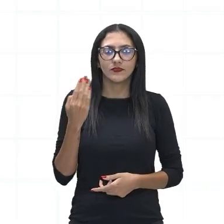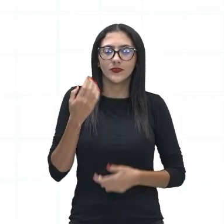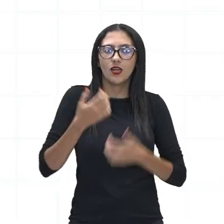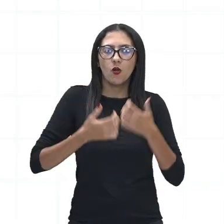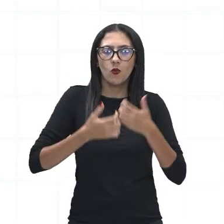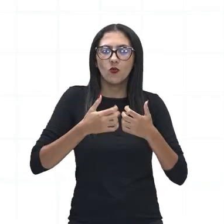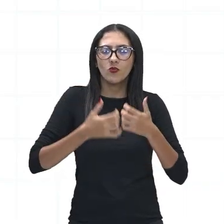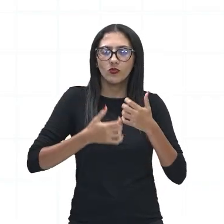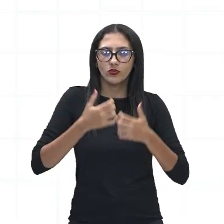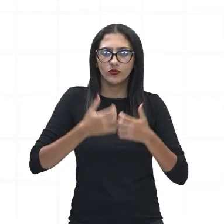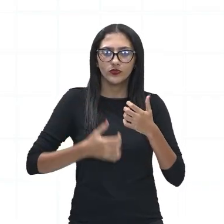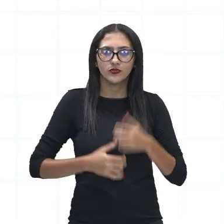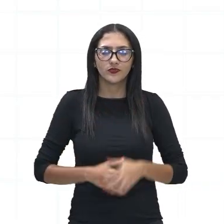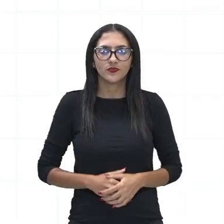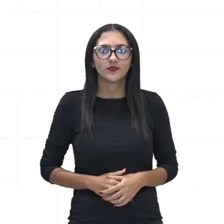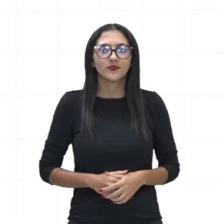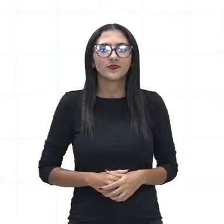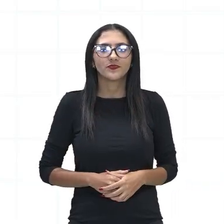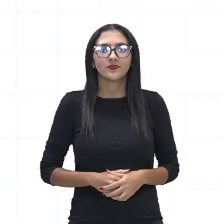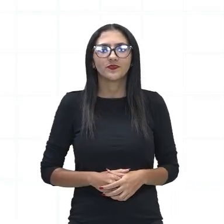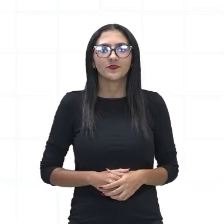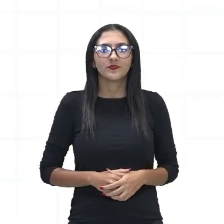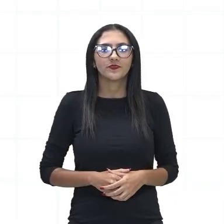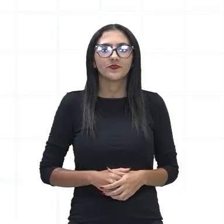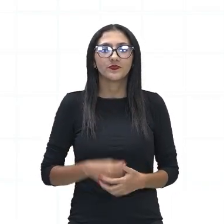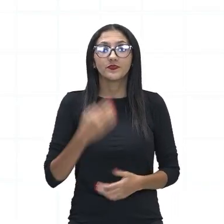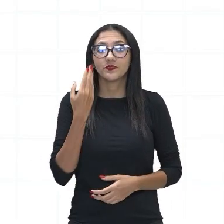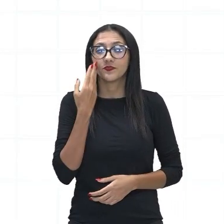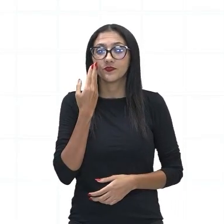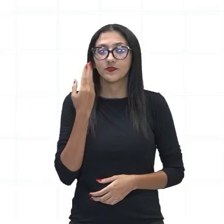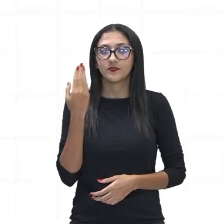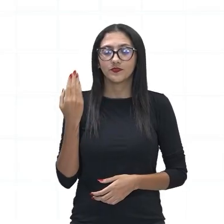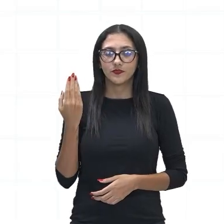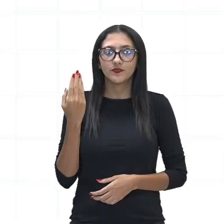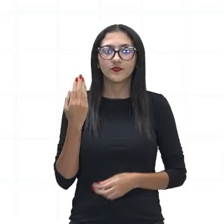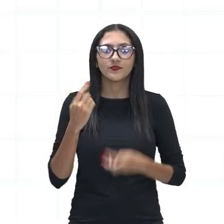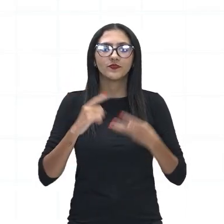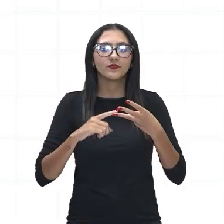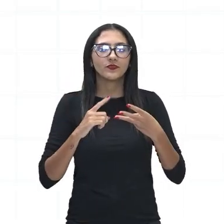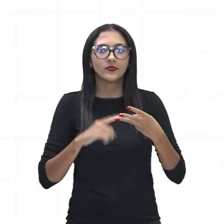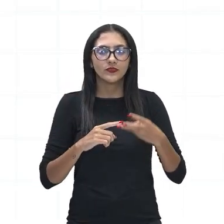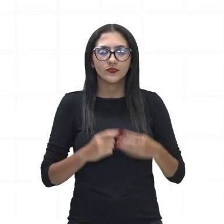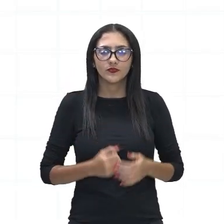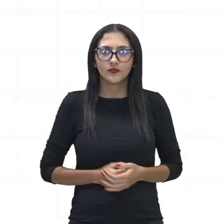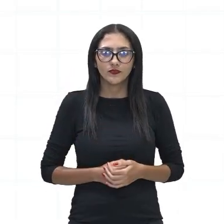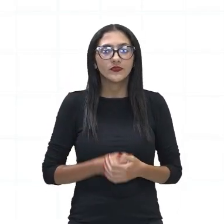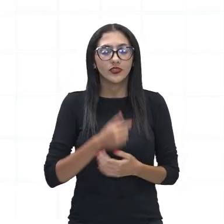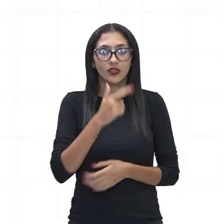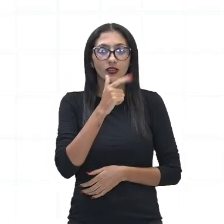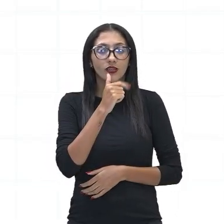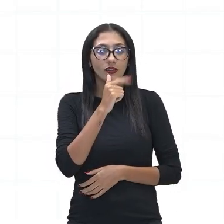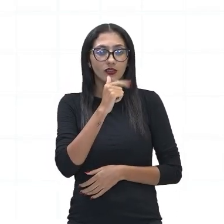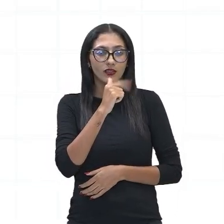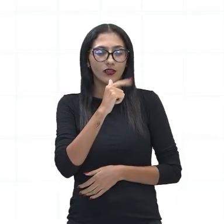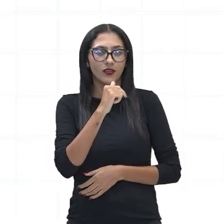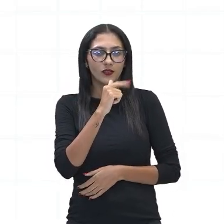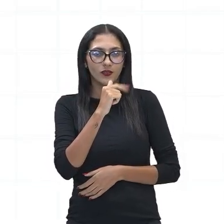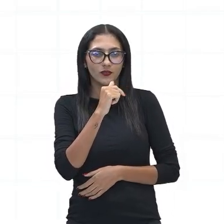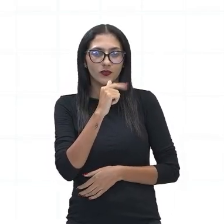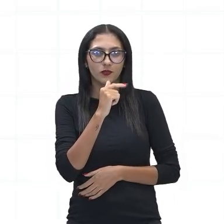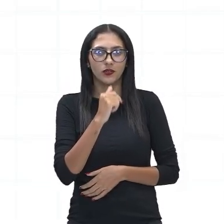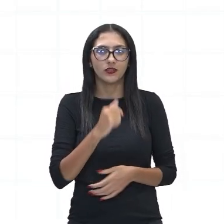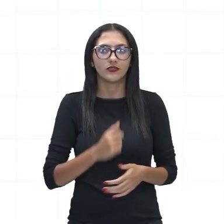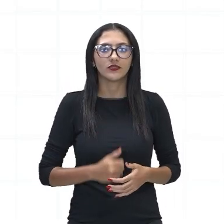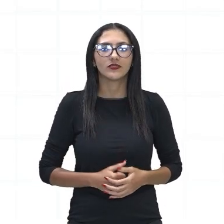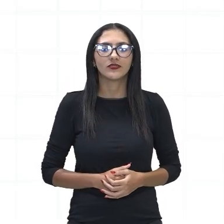arroz, rice. Em seguida, nós temos water, water ou water, né? O T tem um